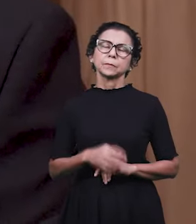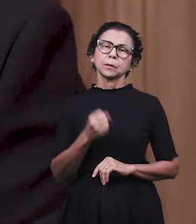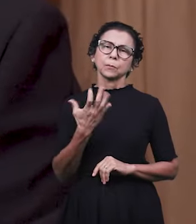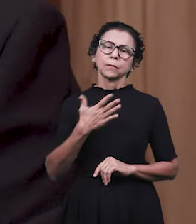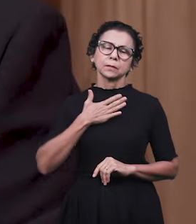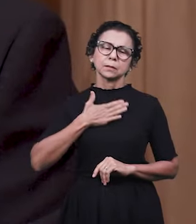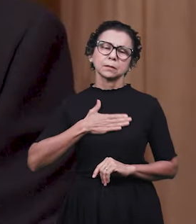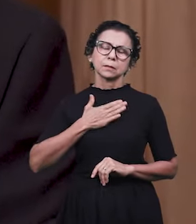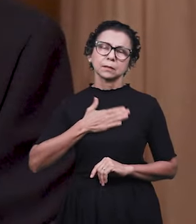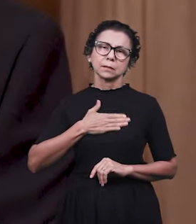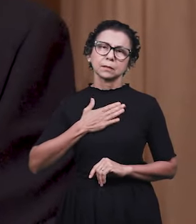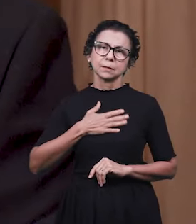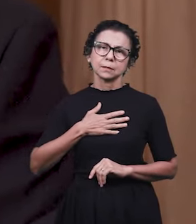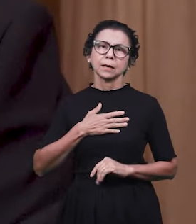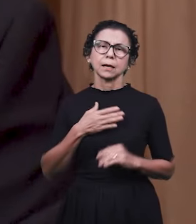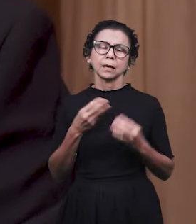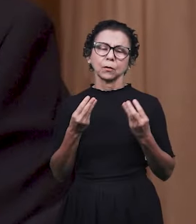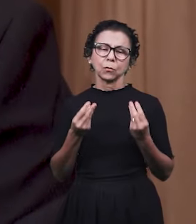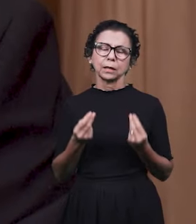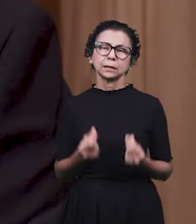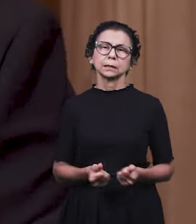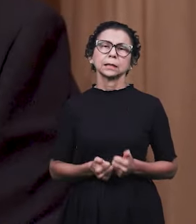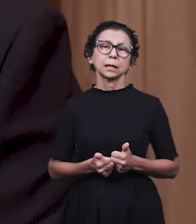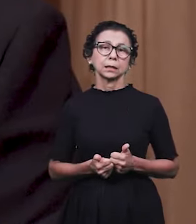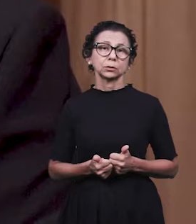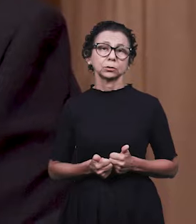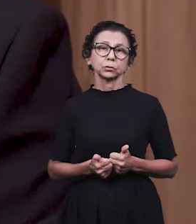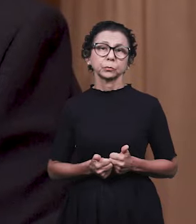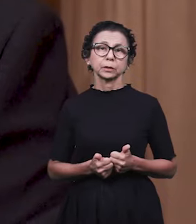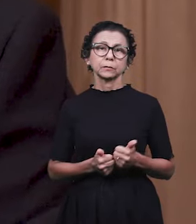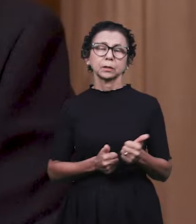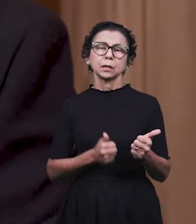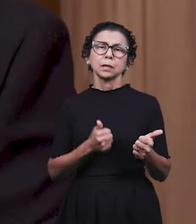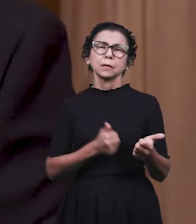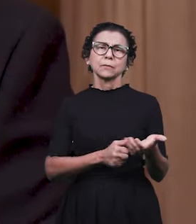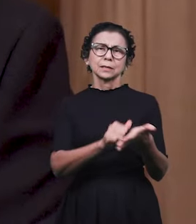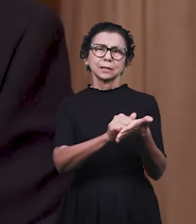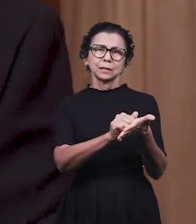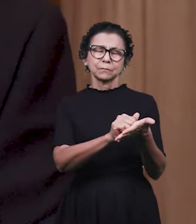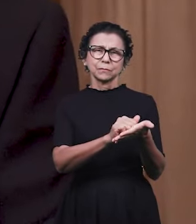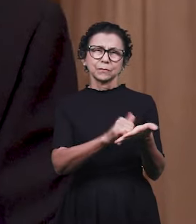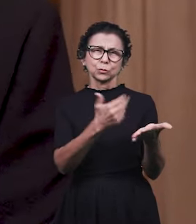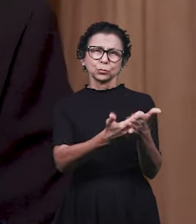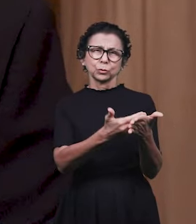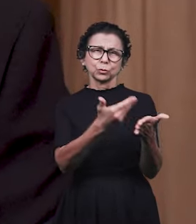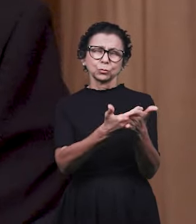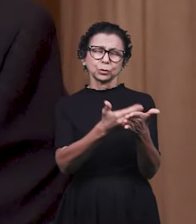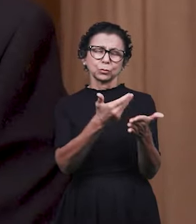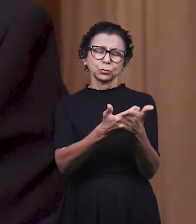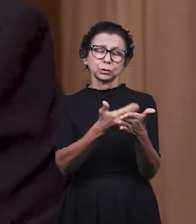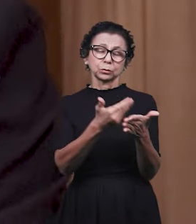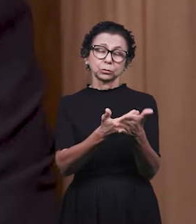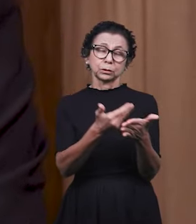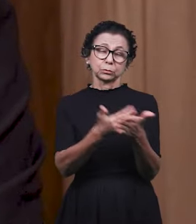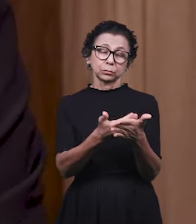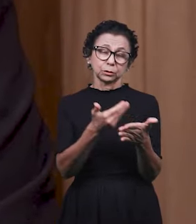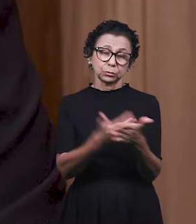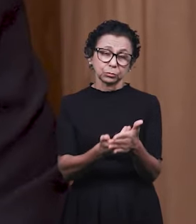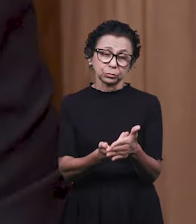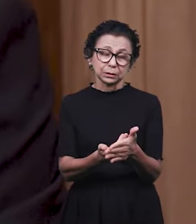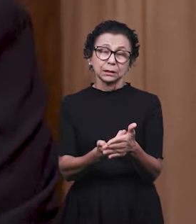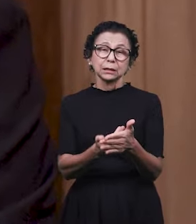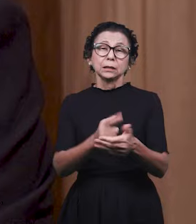Até porque não adianta fazer vários e vários exercícios se você na hora da prova não conseguir controlar a sua ansiedade, não conseguir aproveitar